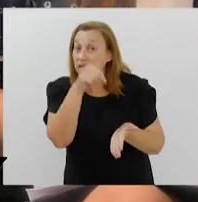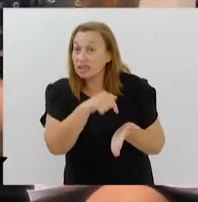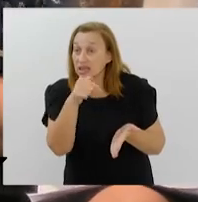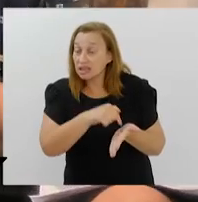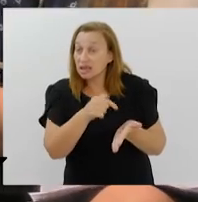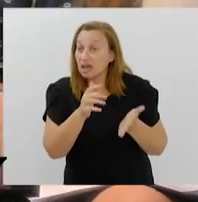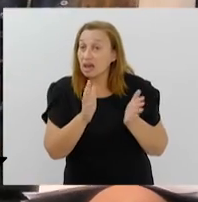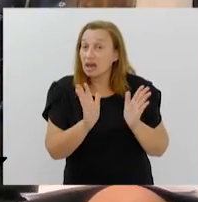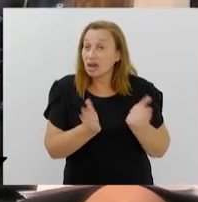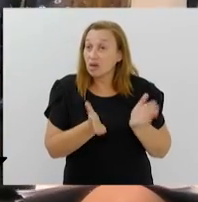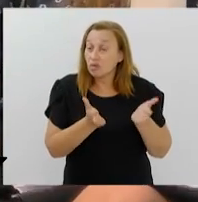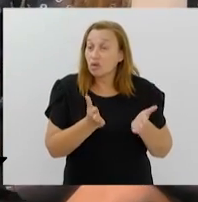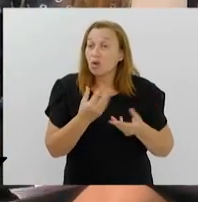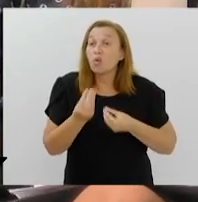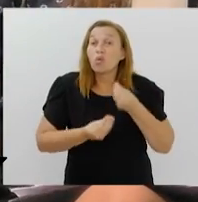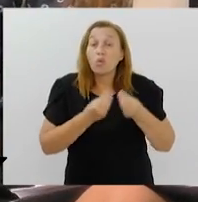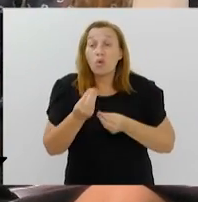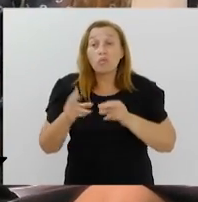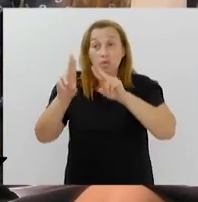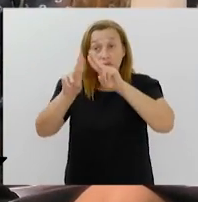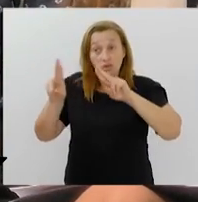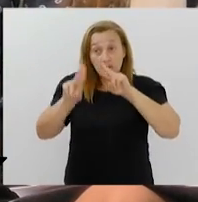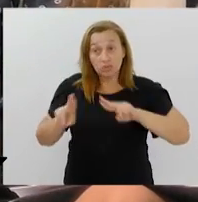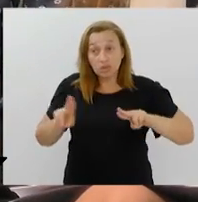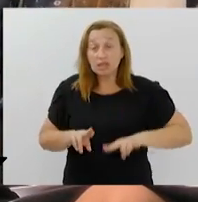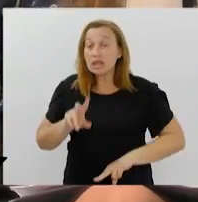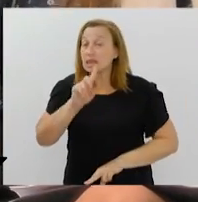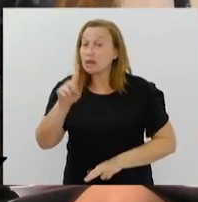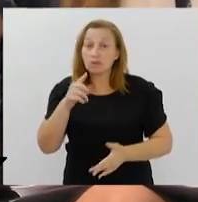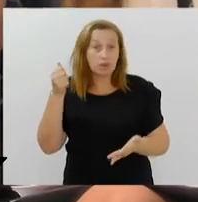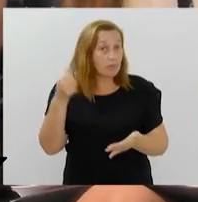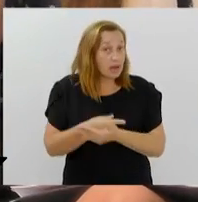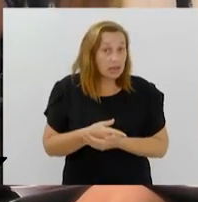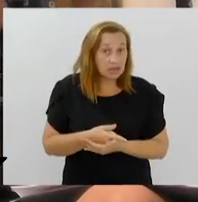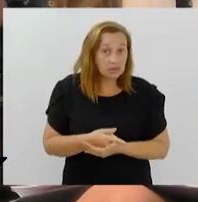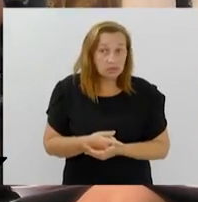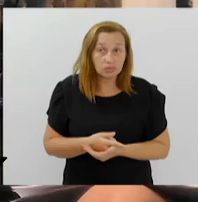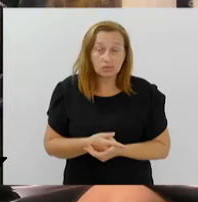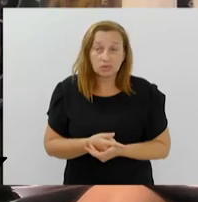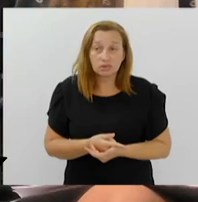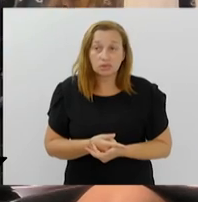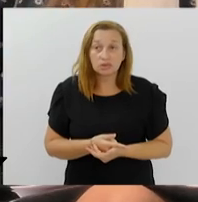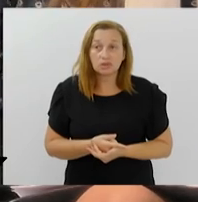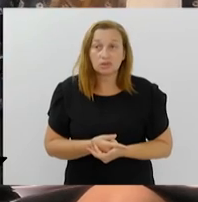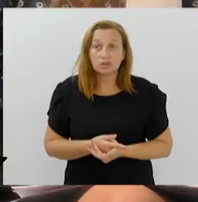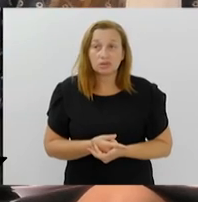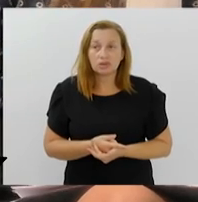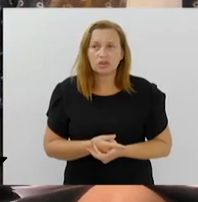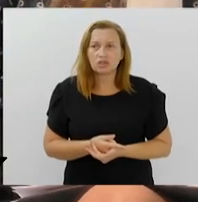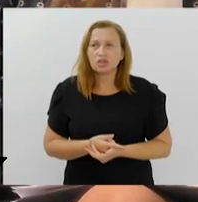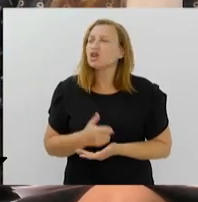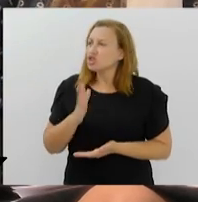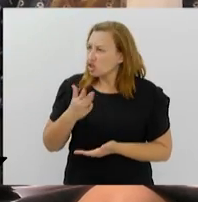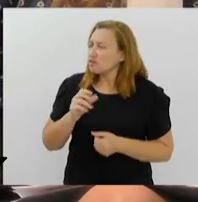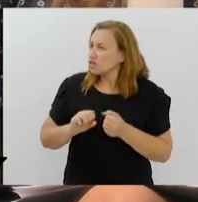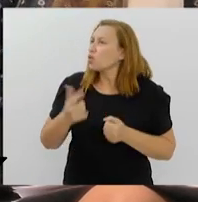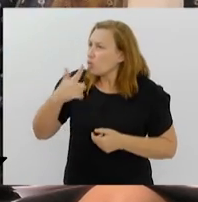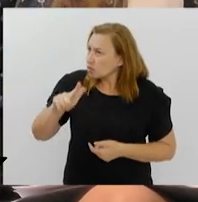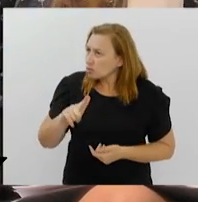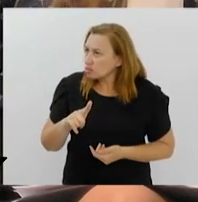agora como a Unimed não está pagando Ah já fizeram